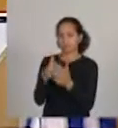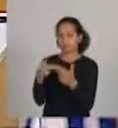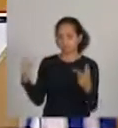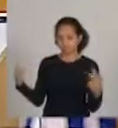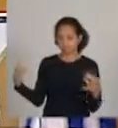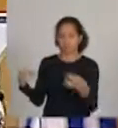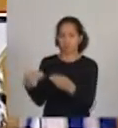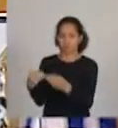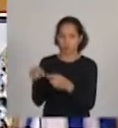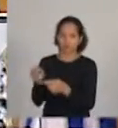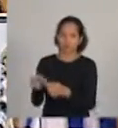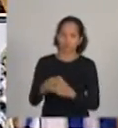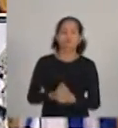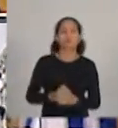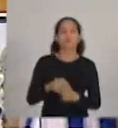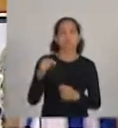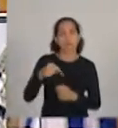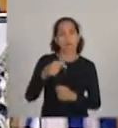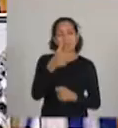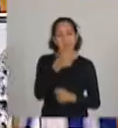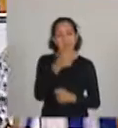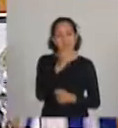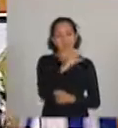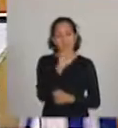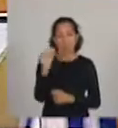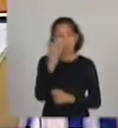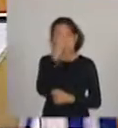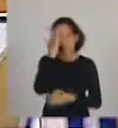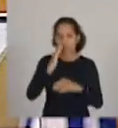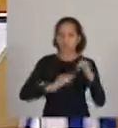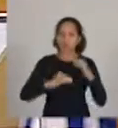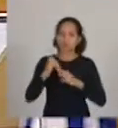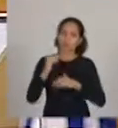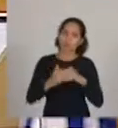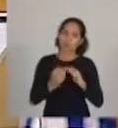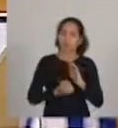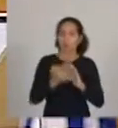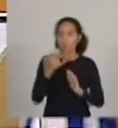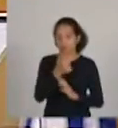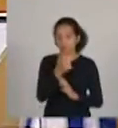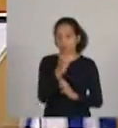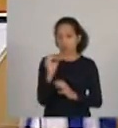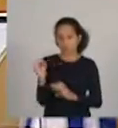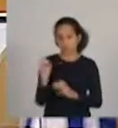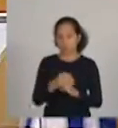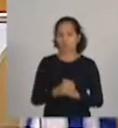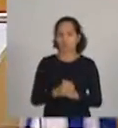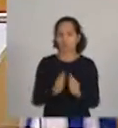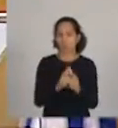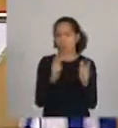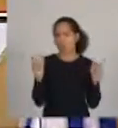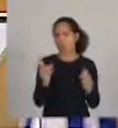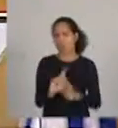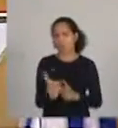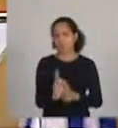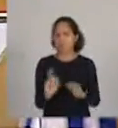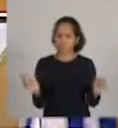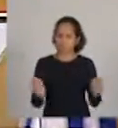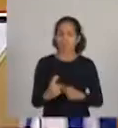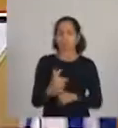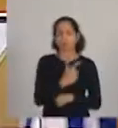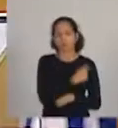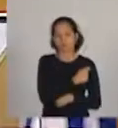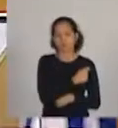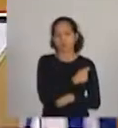são apenas 700 profissionais, em torno de 700 profissionais, que não é um número grande,